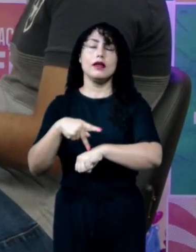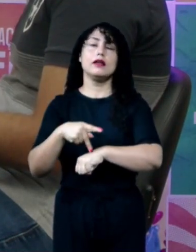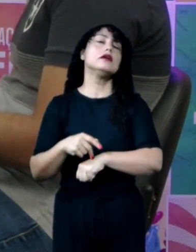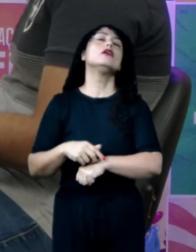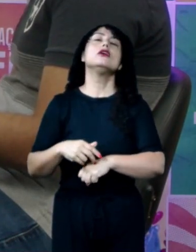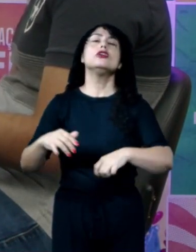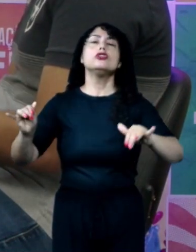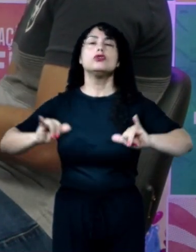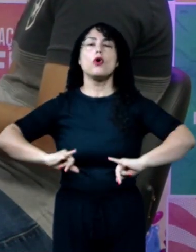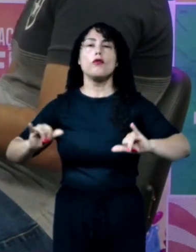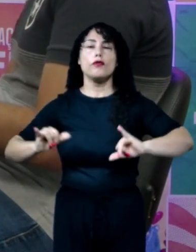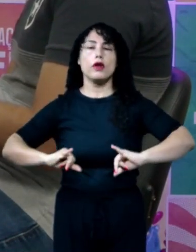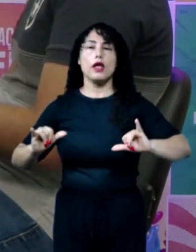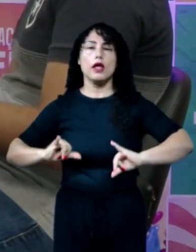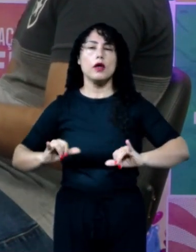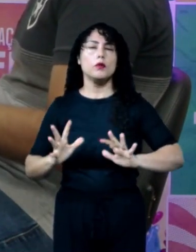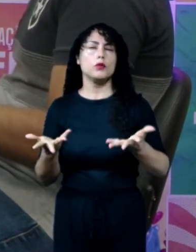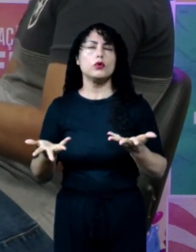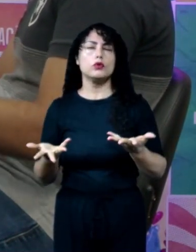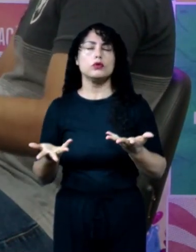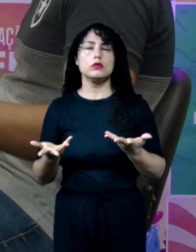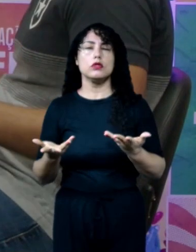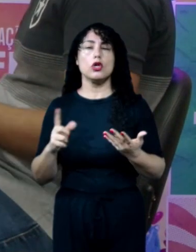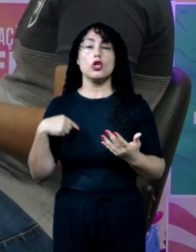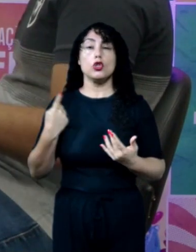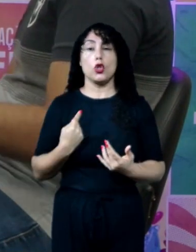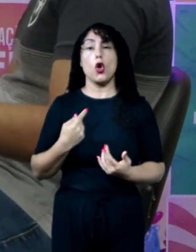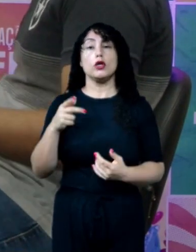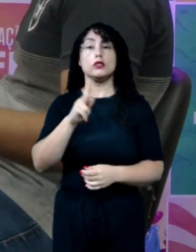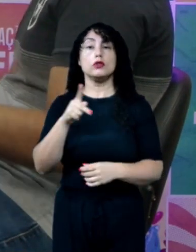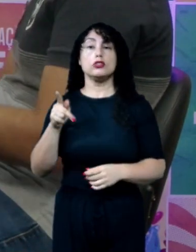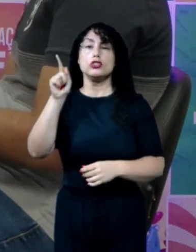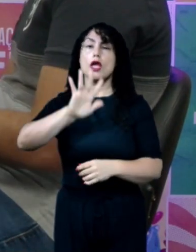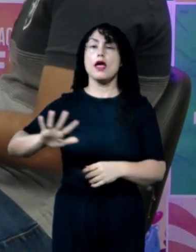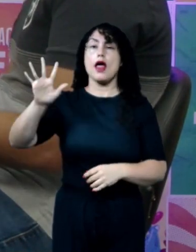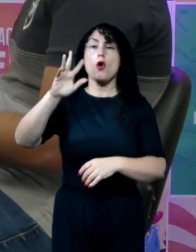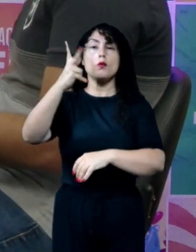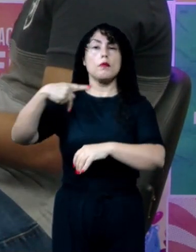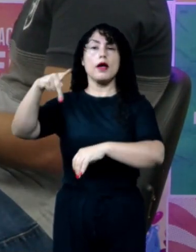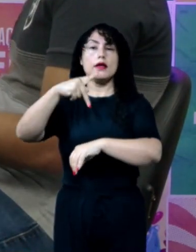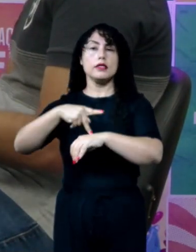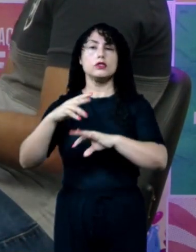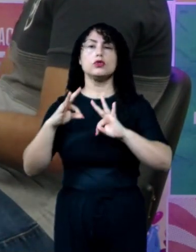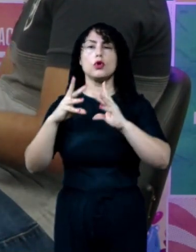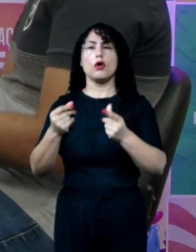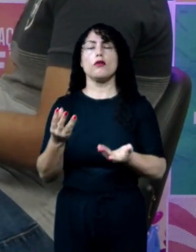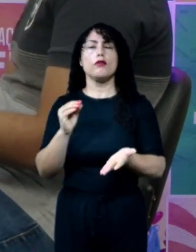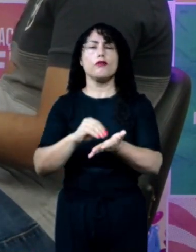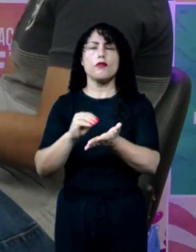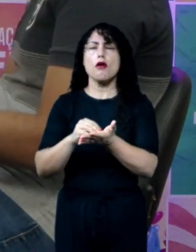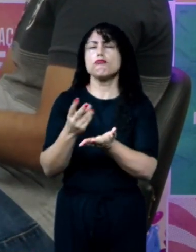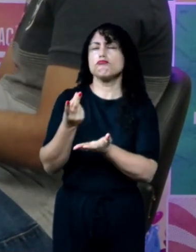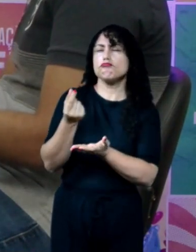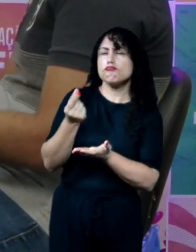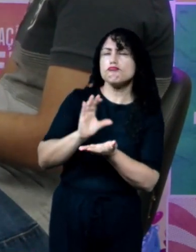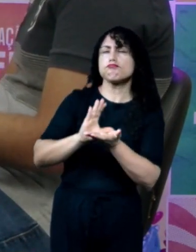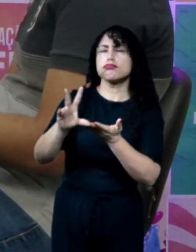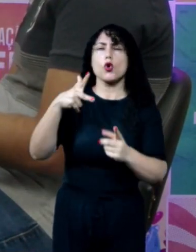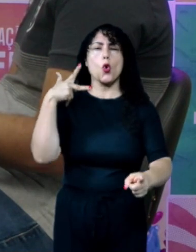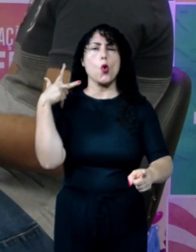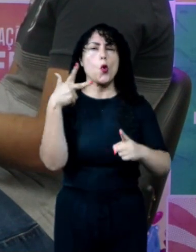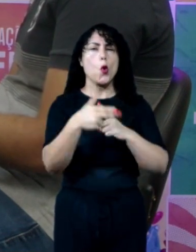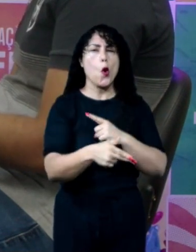sofremos muito com as questões. E eu estou falando assim, nós educadores, em geral, em todo o país, tá? Com falta de recursos, com cortes